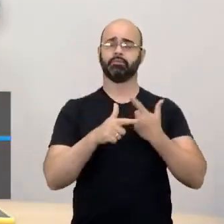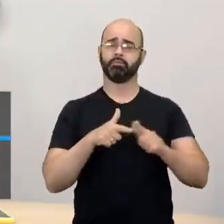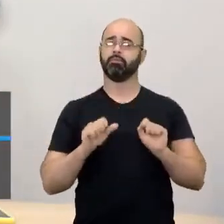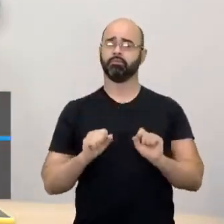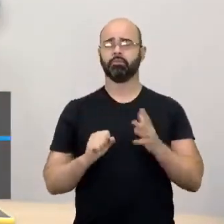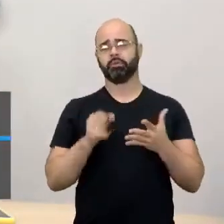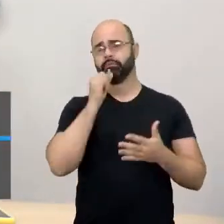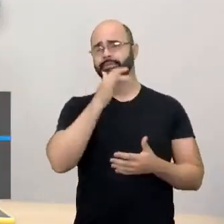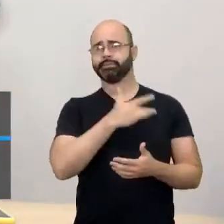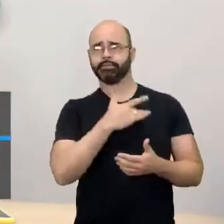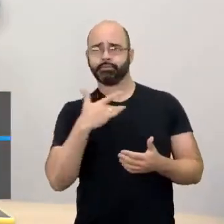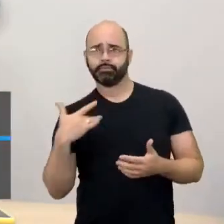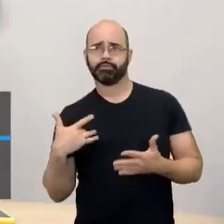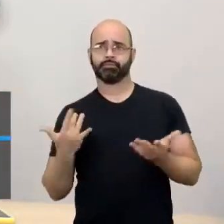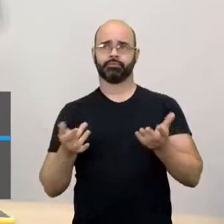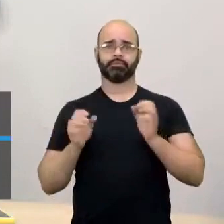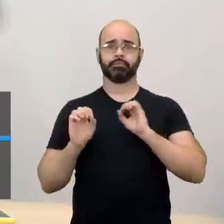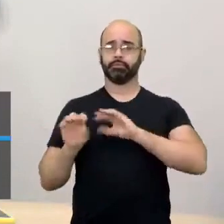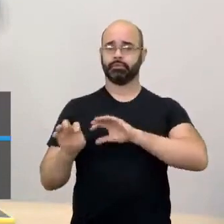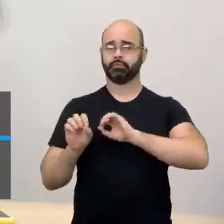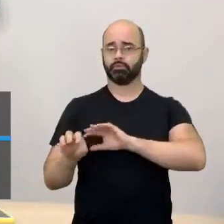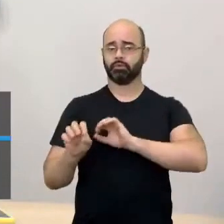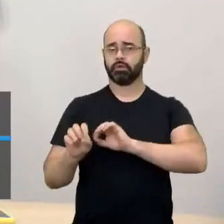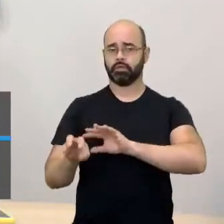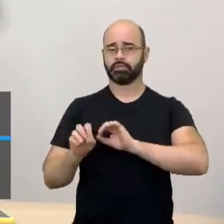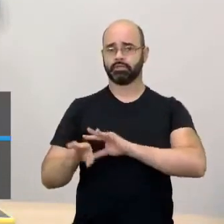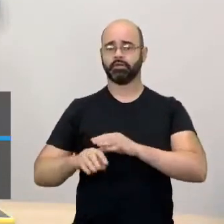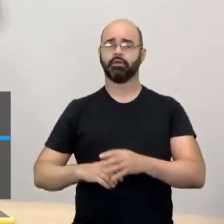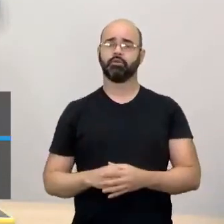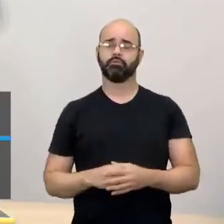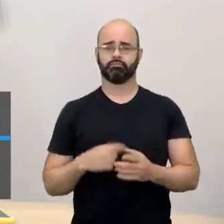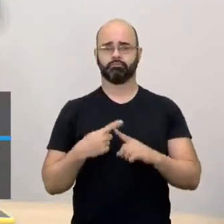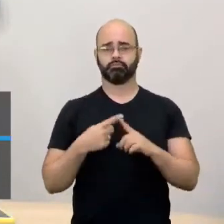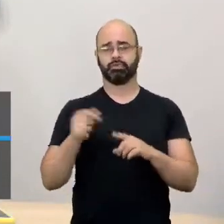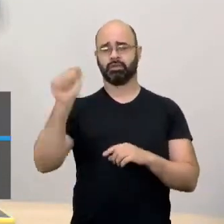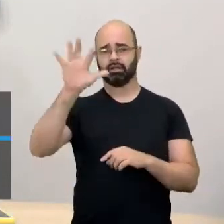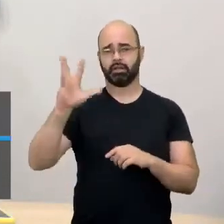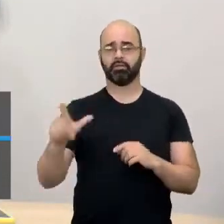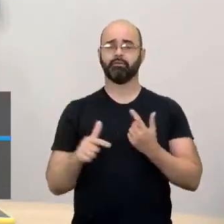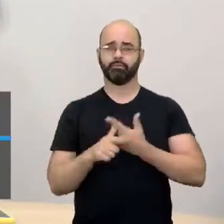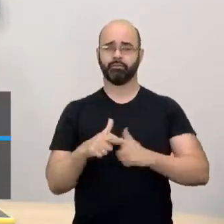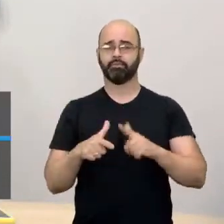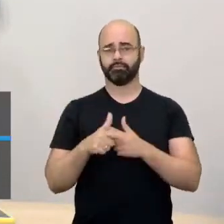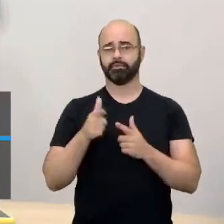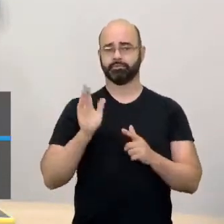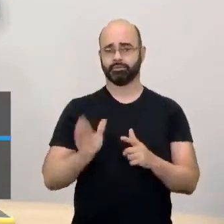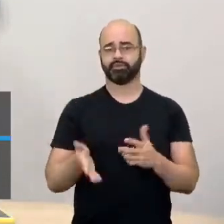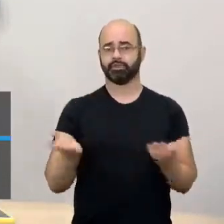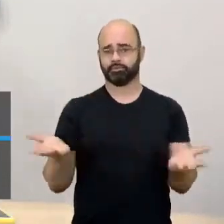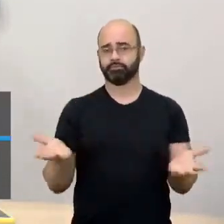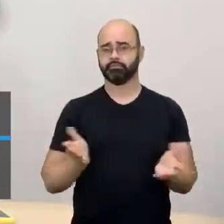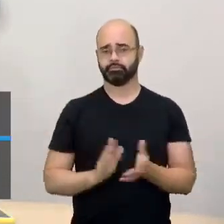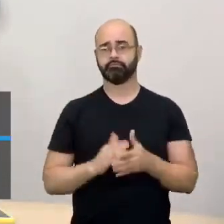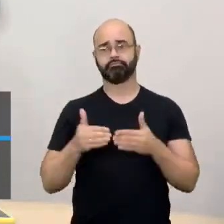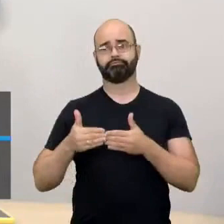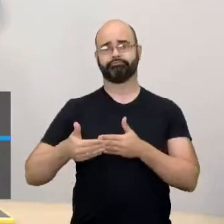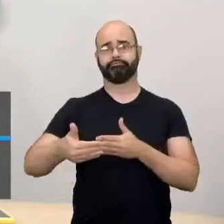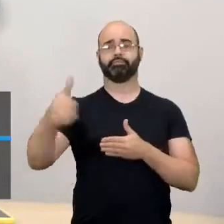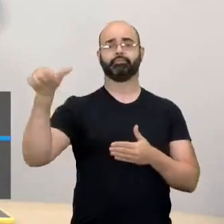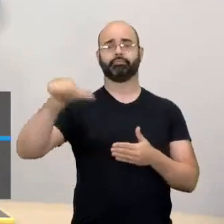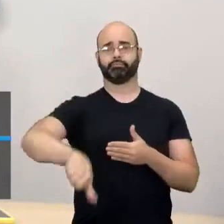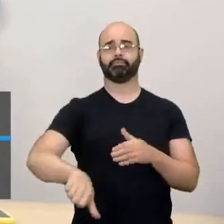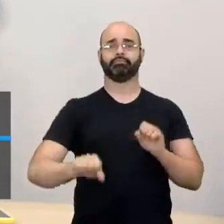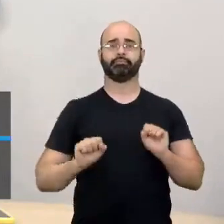de saúde, de educação, que já é um problema no continente africano, mas que pode se estender se não houver, né, uma